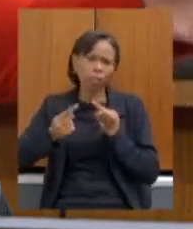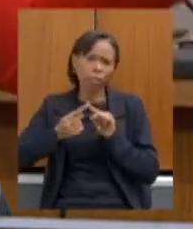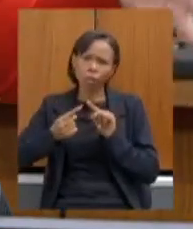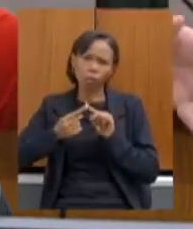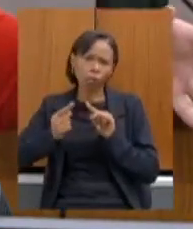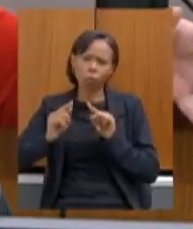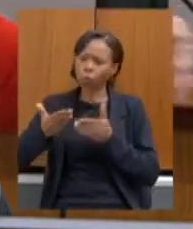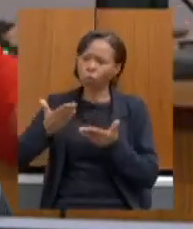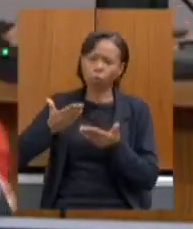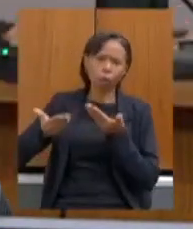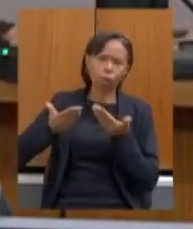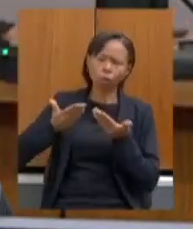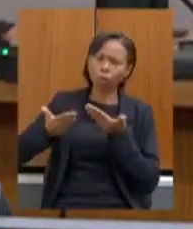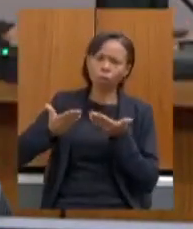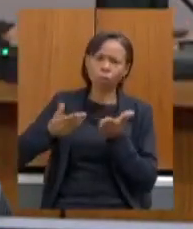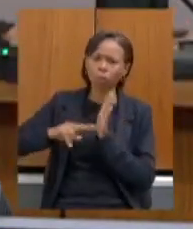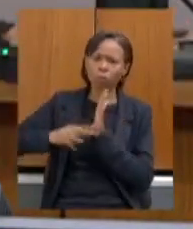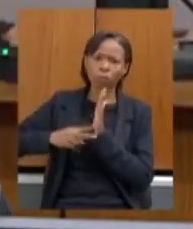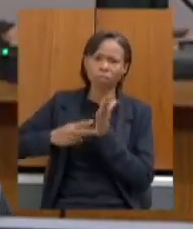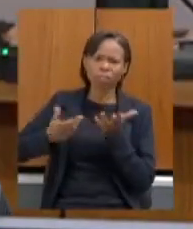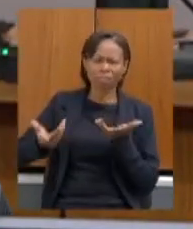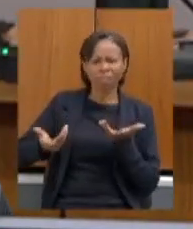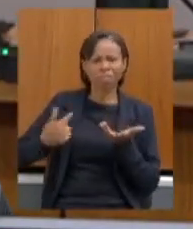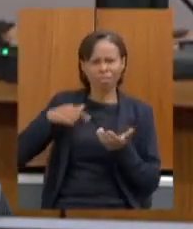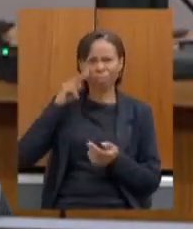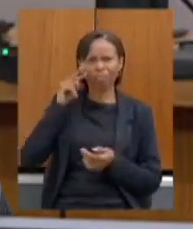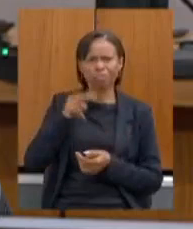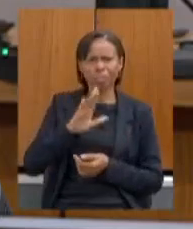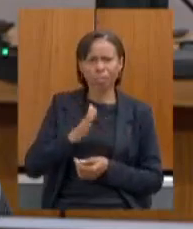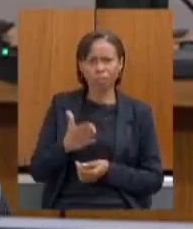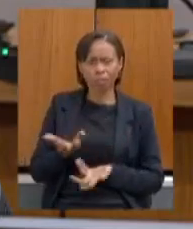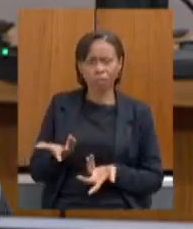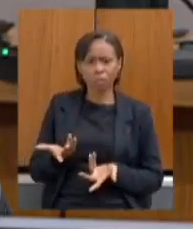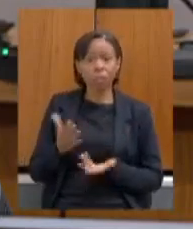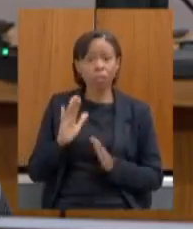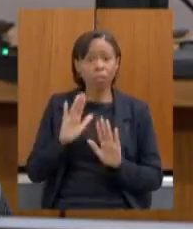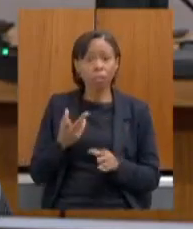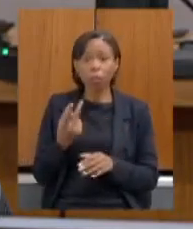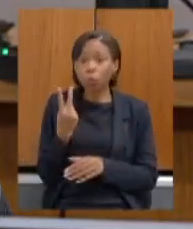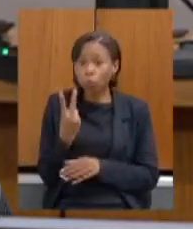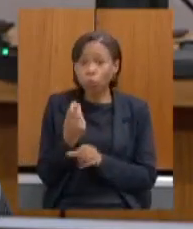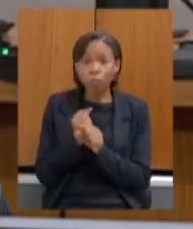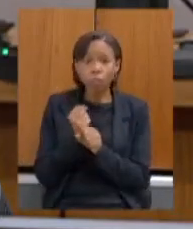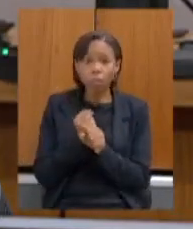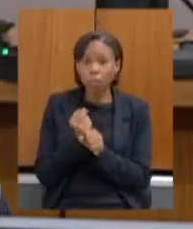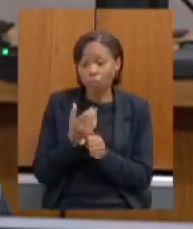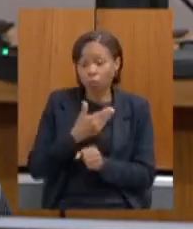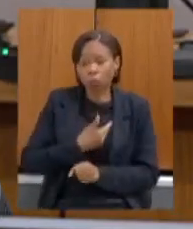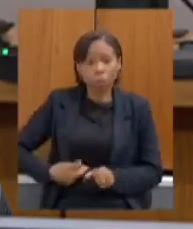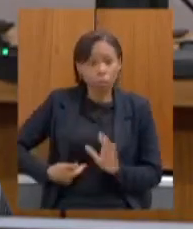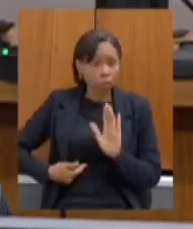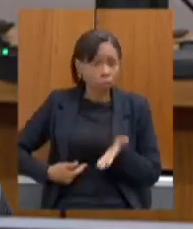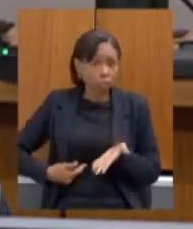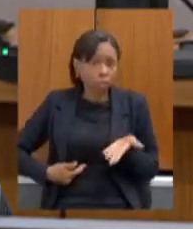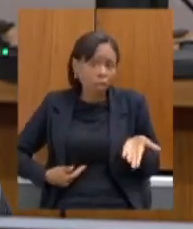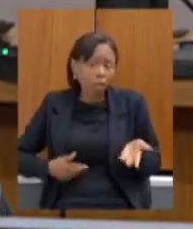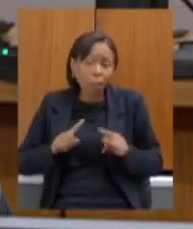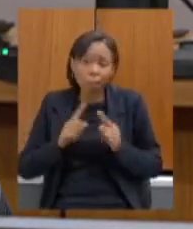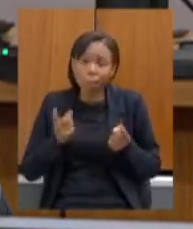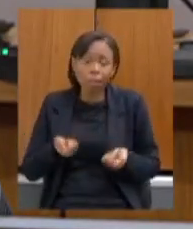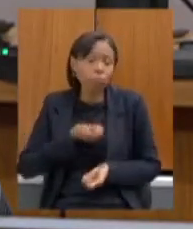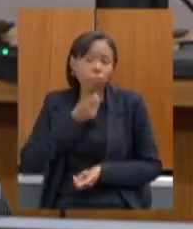casa, nesse auditório sendo dito. E nós estamos fechando o segundo ano do governo sem que o governo tenha conseguido